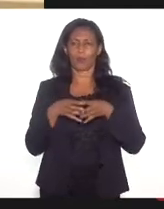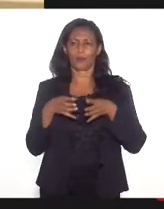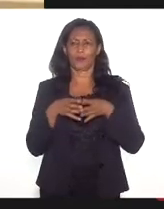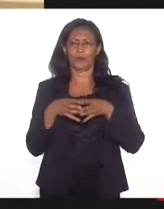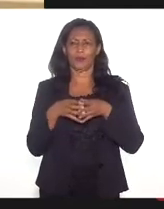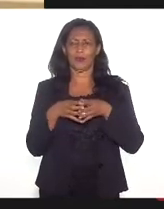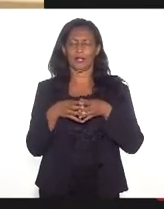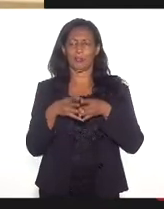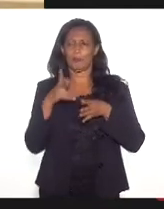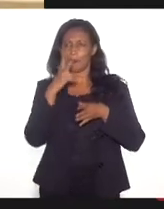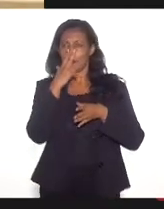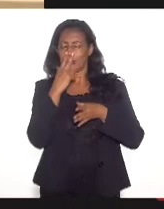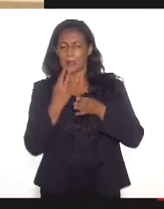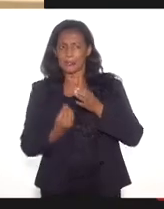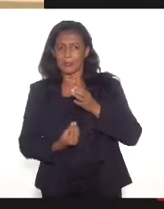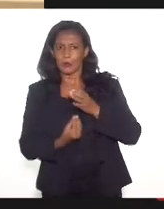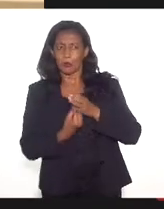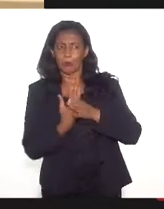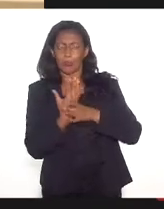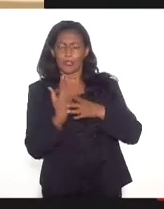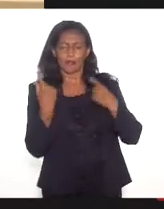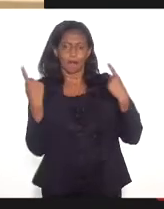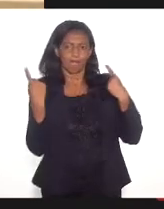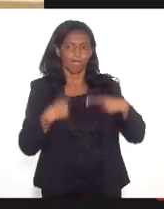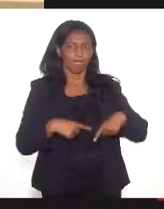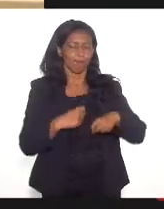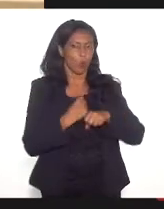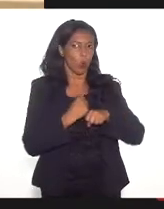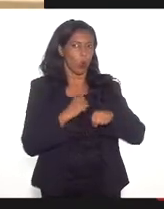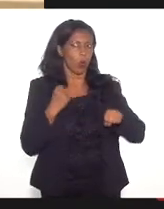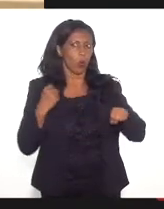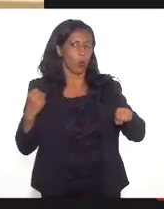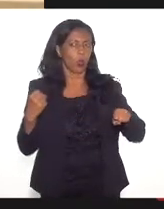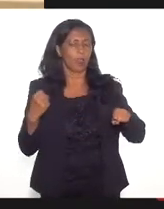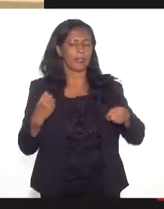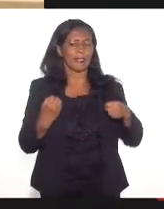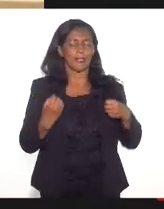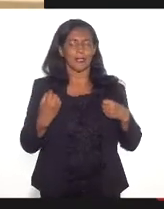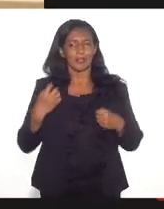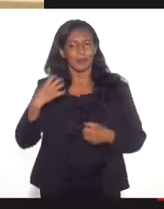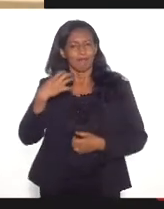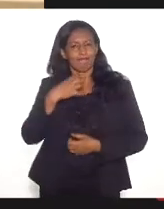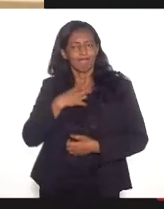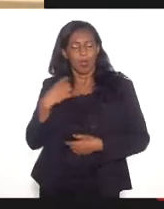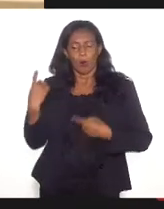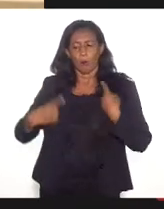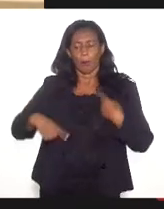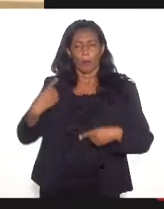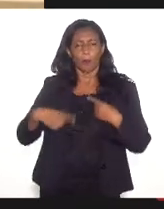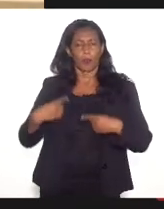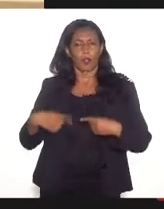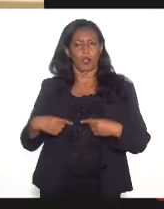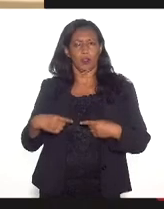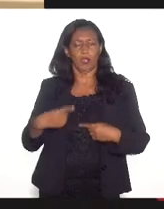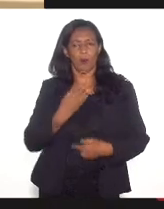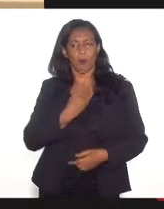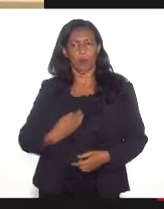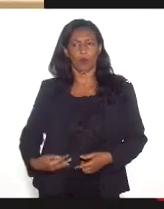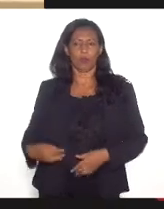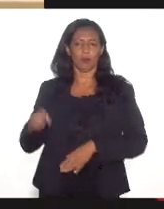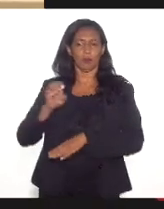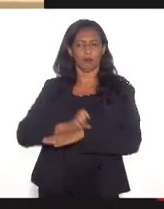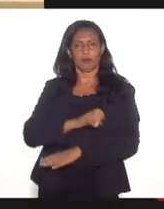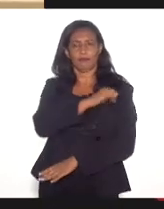nasce com um desafio gigantesco de propor políticas públicas para o Estado do Rio de Janeiro. Então, nesse